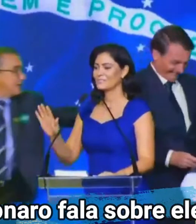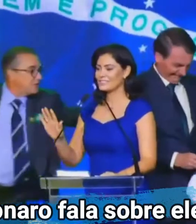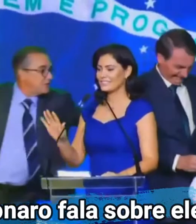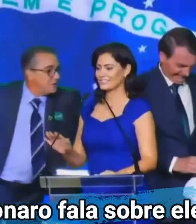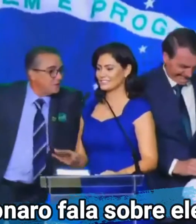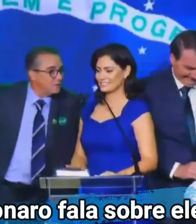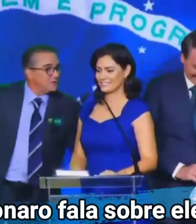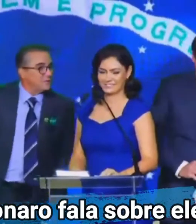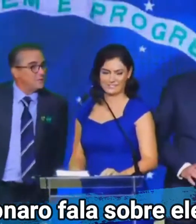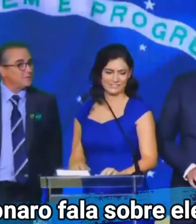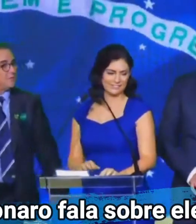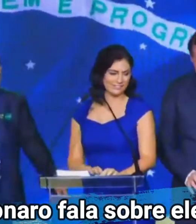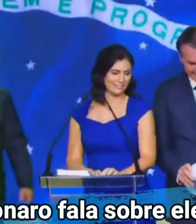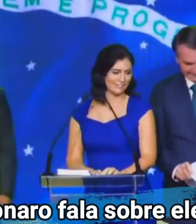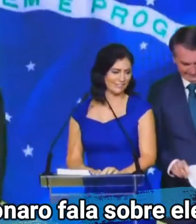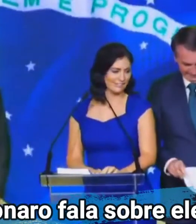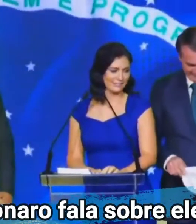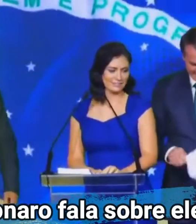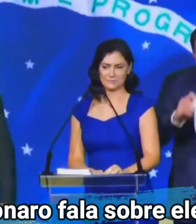Só um minutinho.